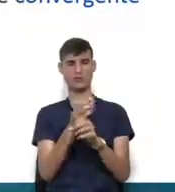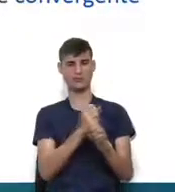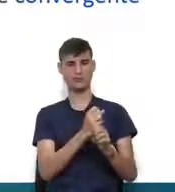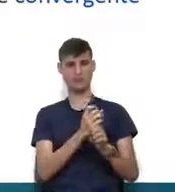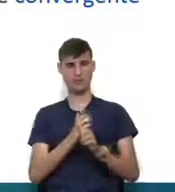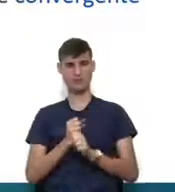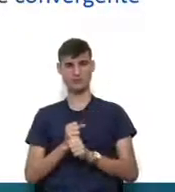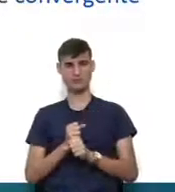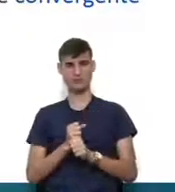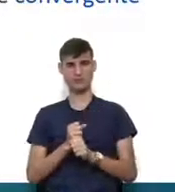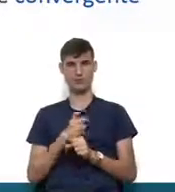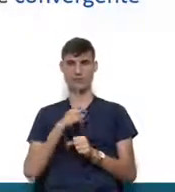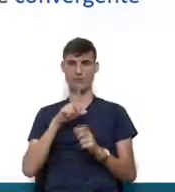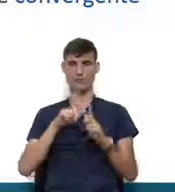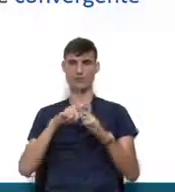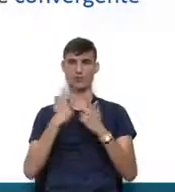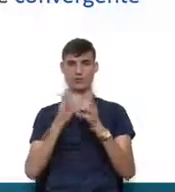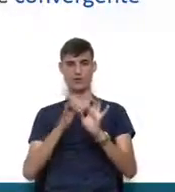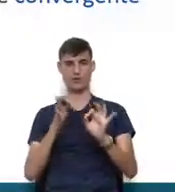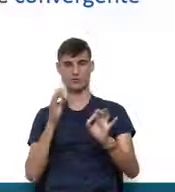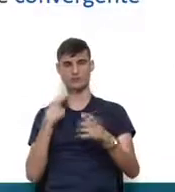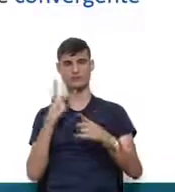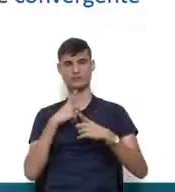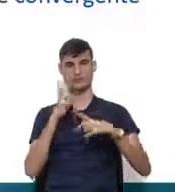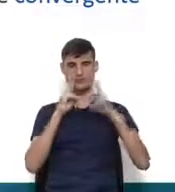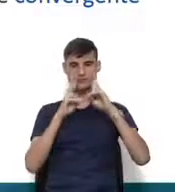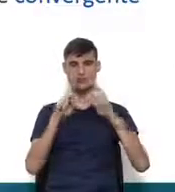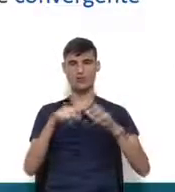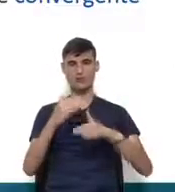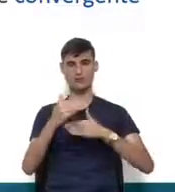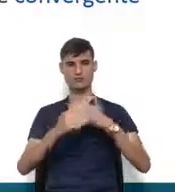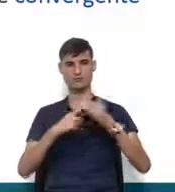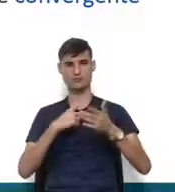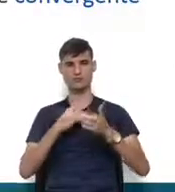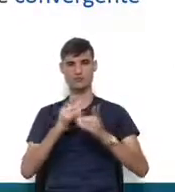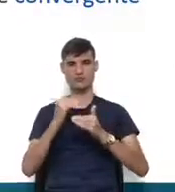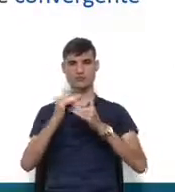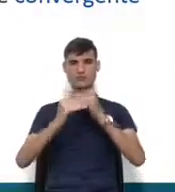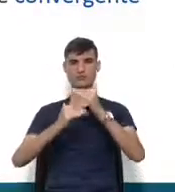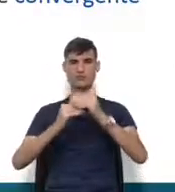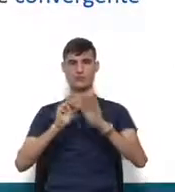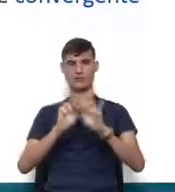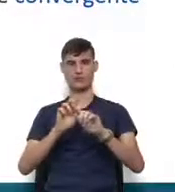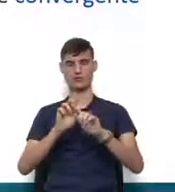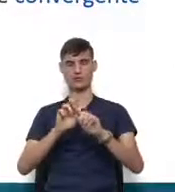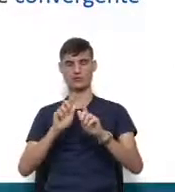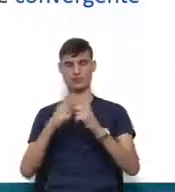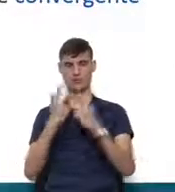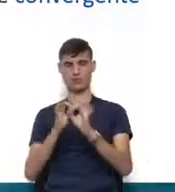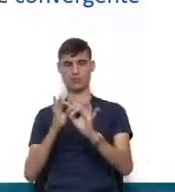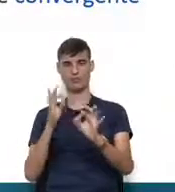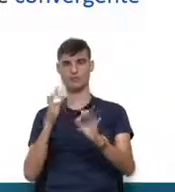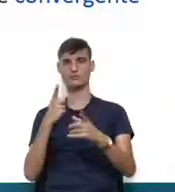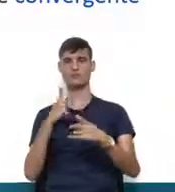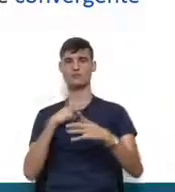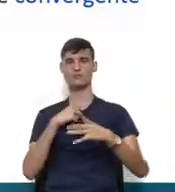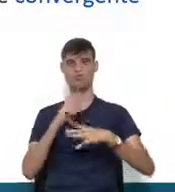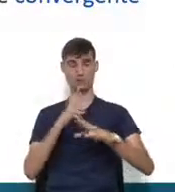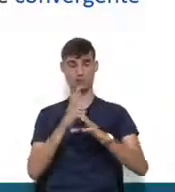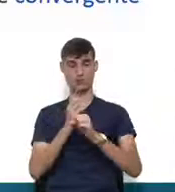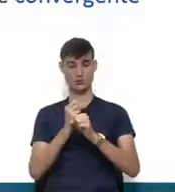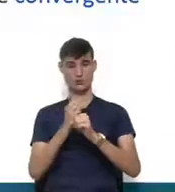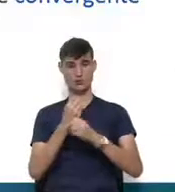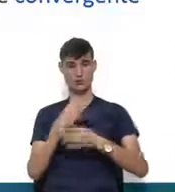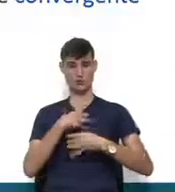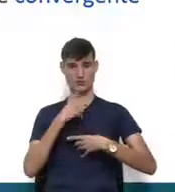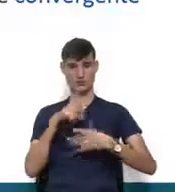uma série geométrica, né? Nós estamos trabalhando com uma progressão geométrica, a fórmula da soma que eu quero